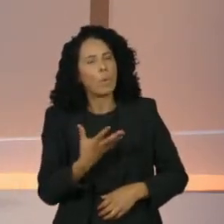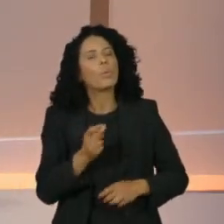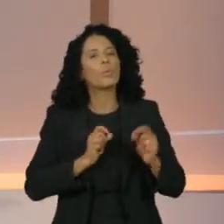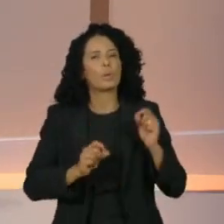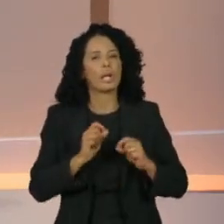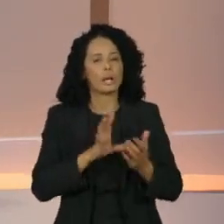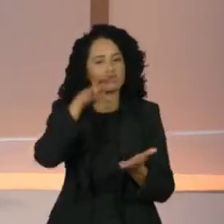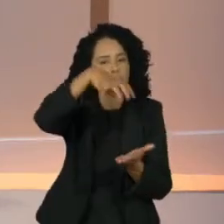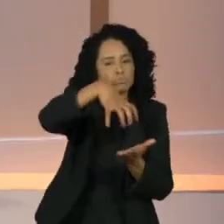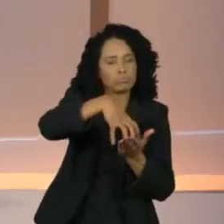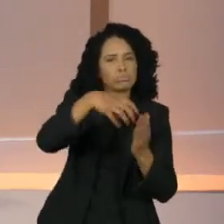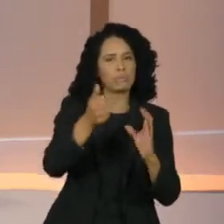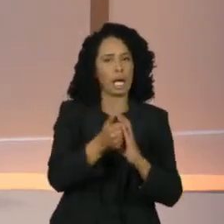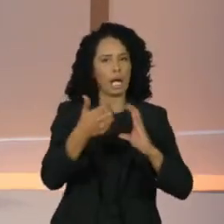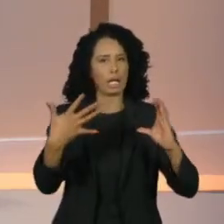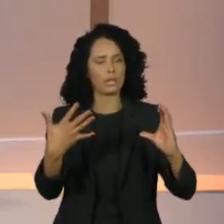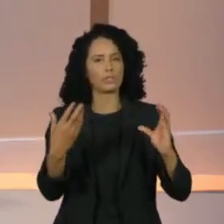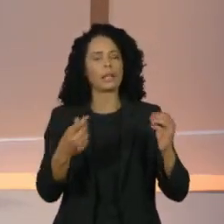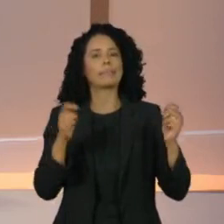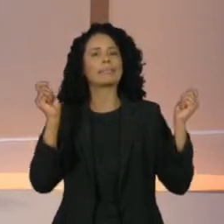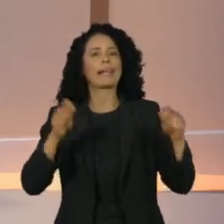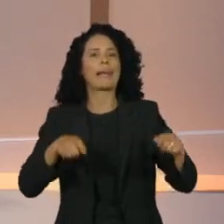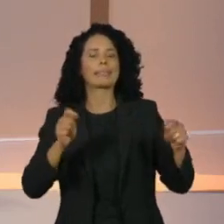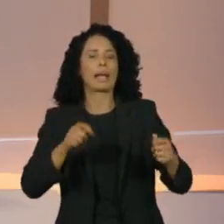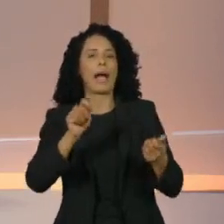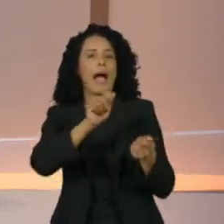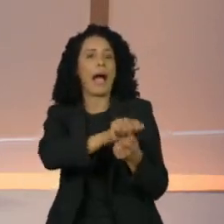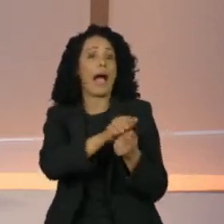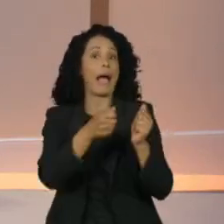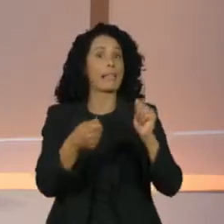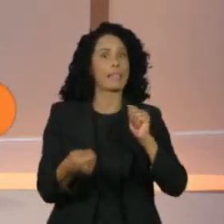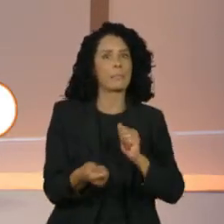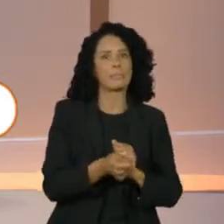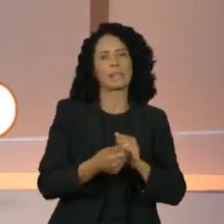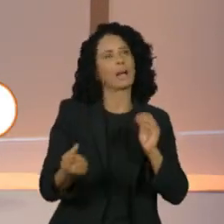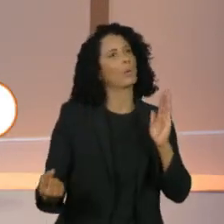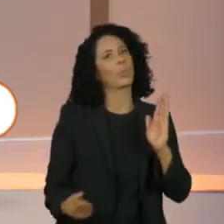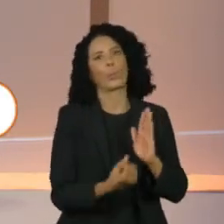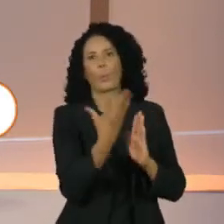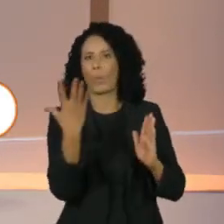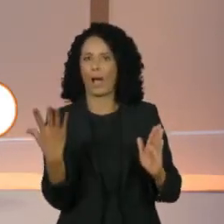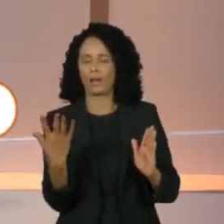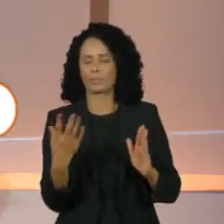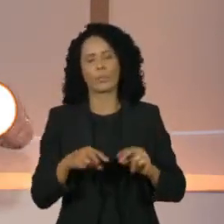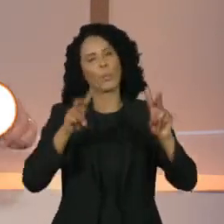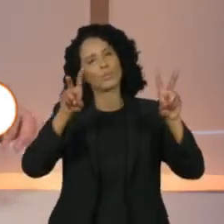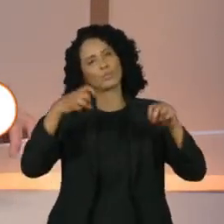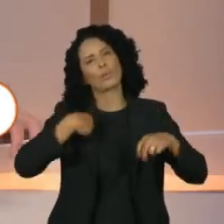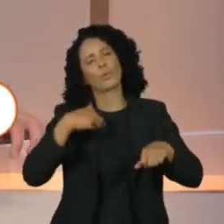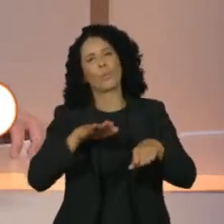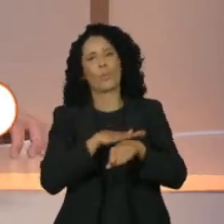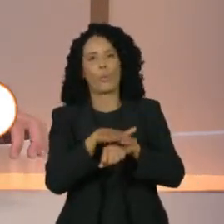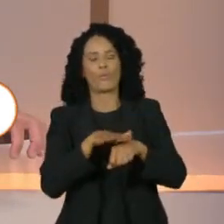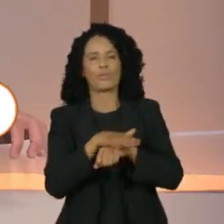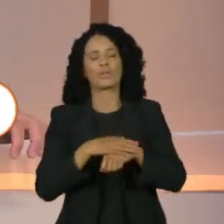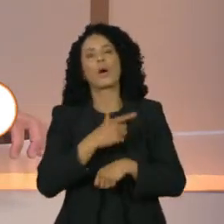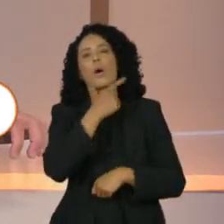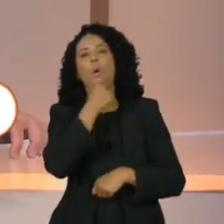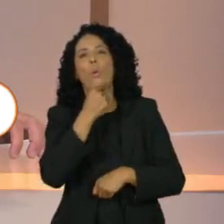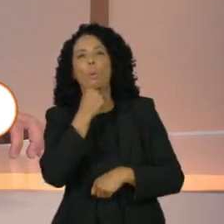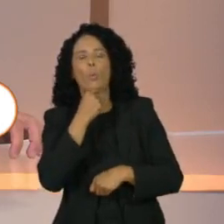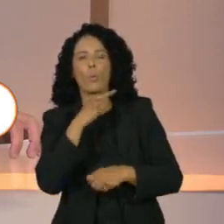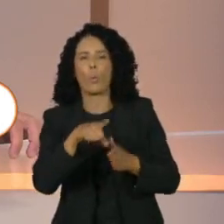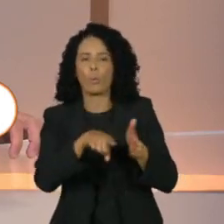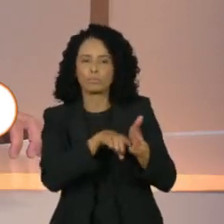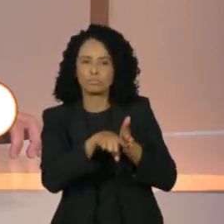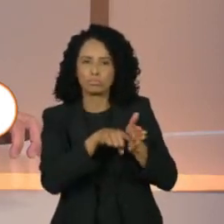a sua capacidade de adaptação a situações mais adversas. E sobre esse assunto eu conversei com o neurocientista Miguel